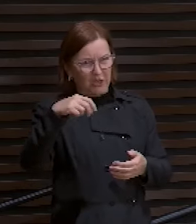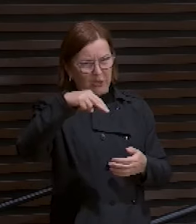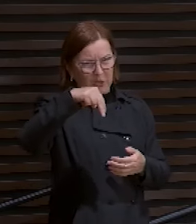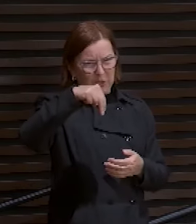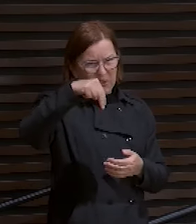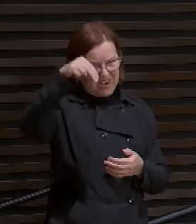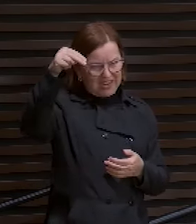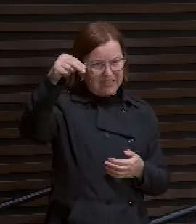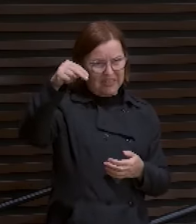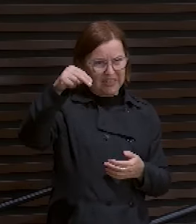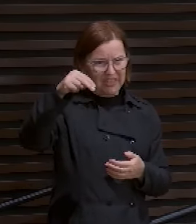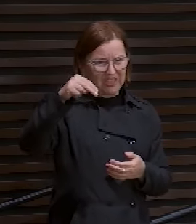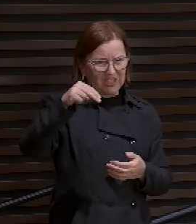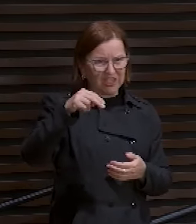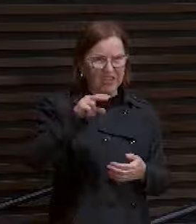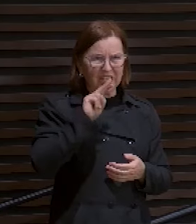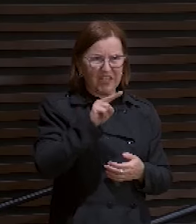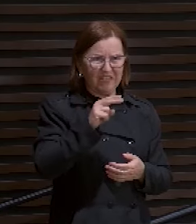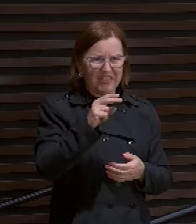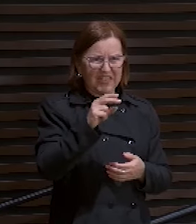comprar um negócio feio desse para poder de casa.